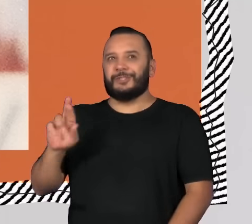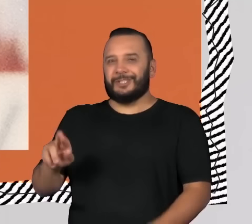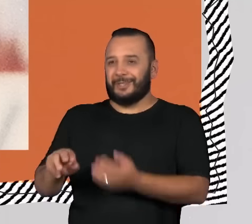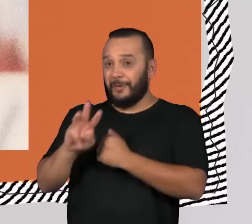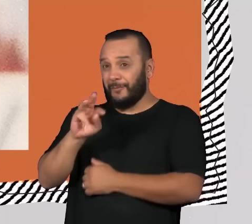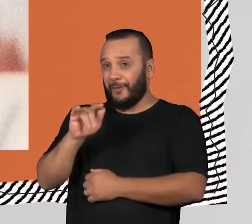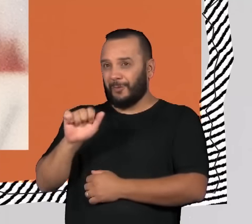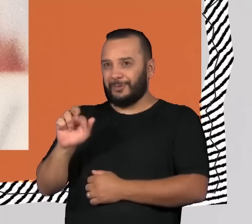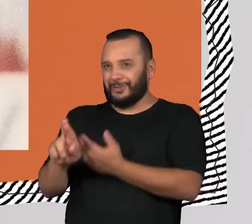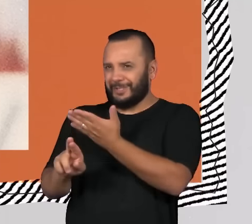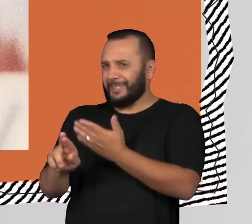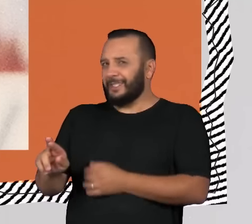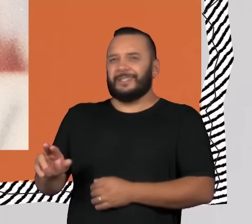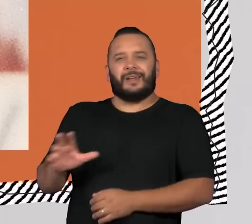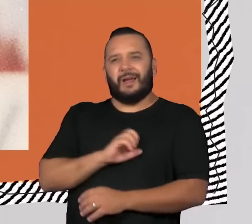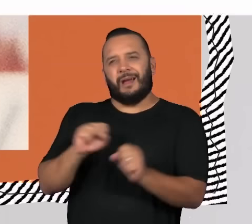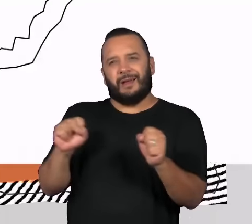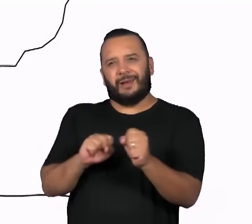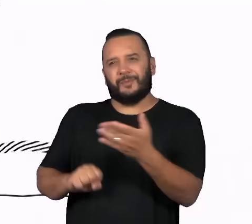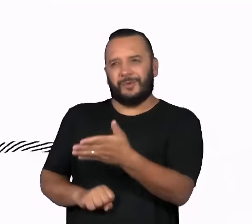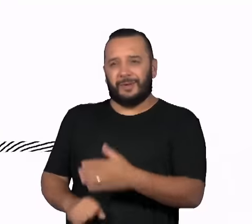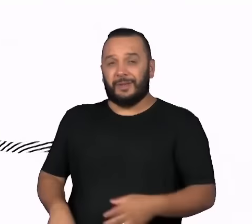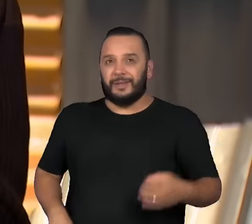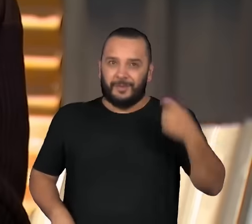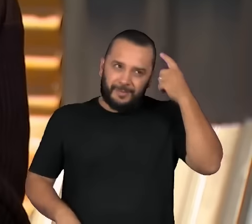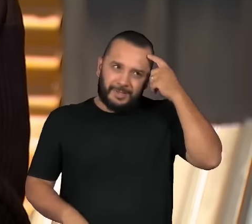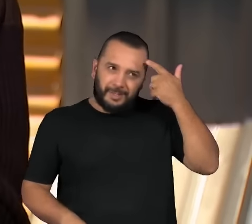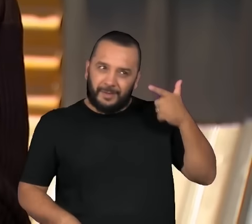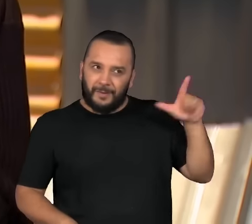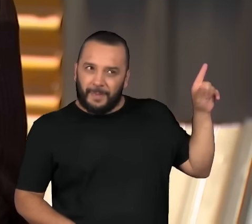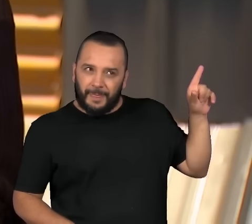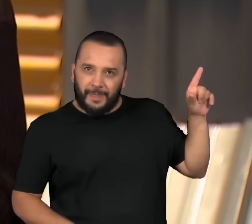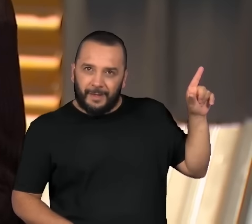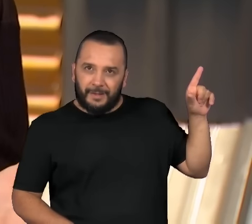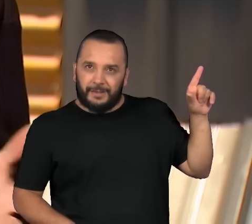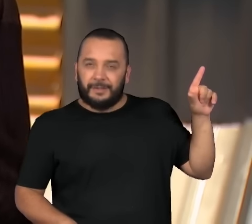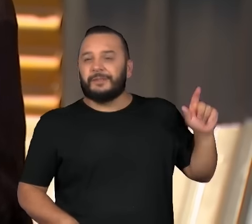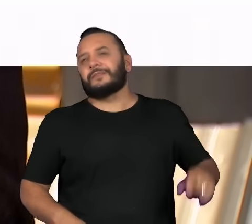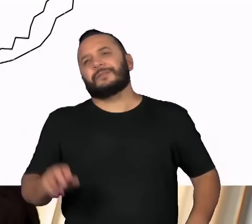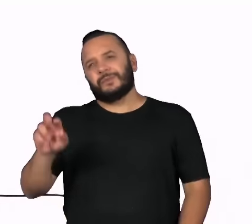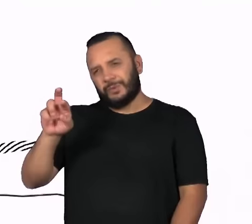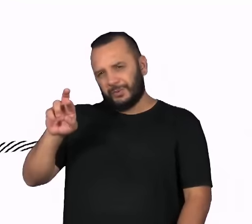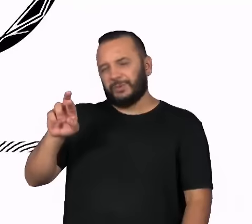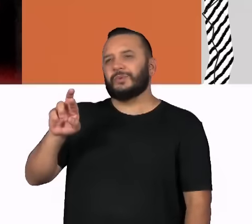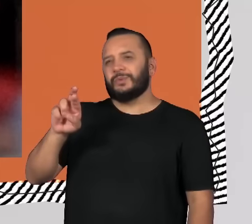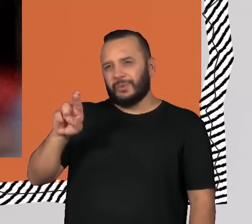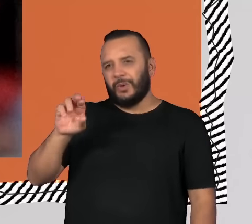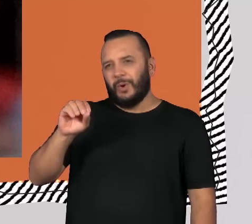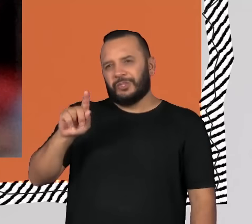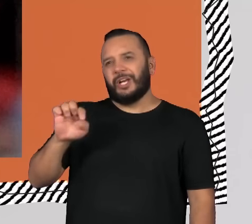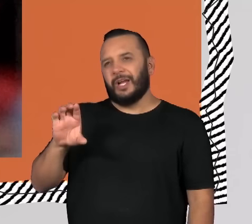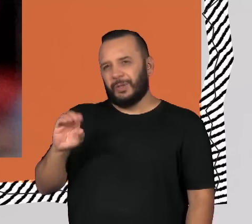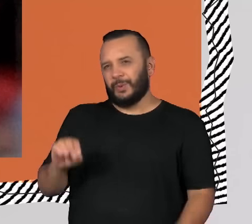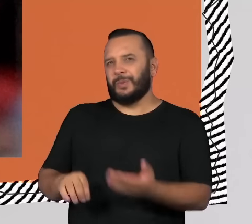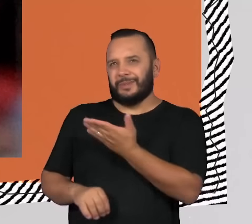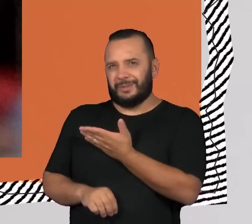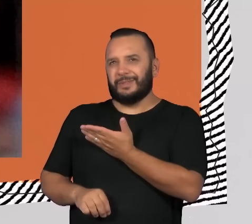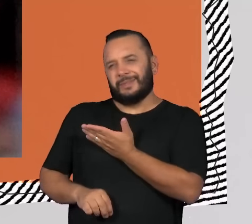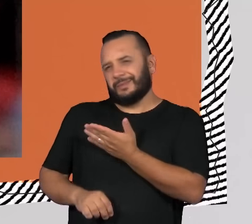tudo Pérez, bem. meu Não, primeiro Valdir ídolo no futebol. Não, eu tava pensando naquele outro. O grande que Rogério, depois foi mas é o técnico. Rogério Ceni, mano. O quê? Ele não